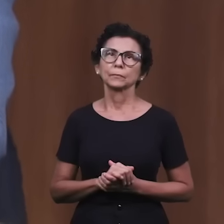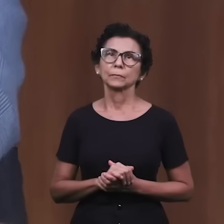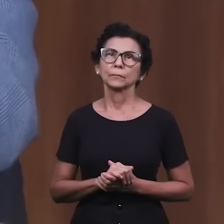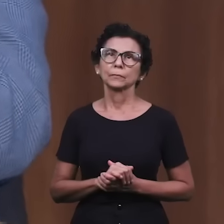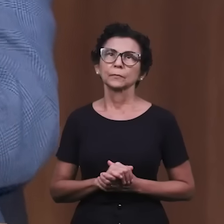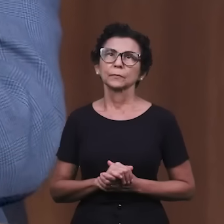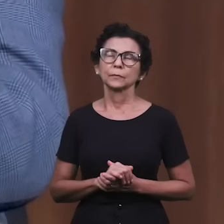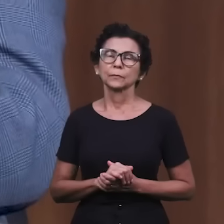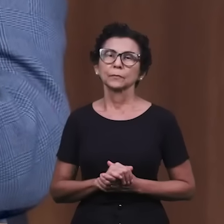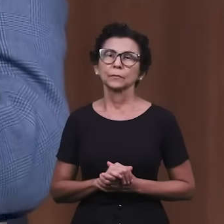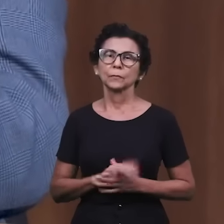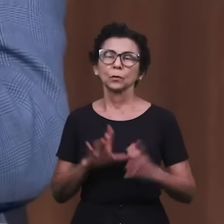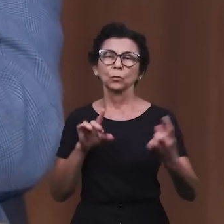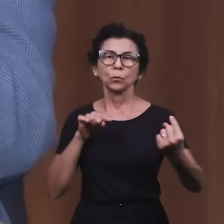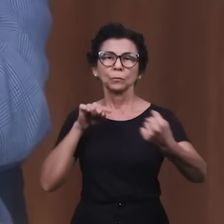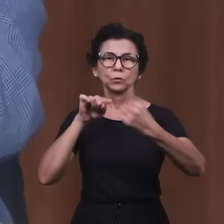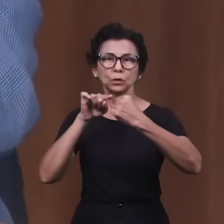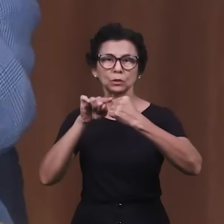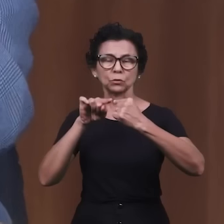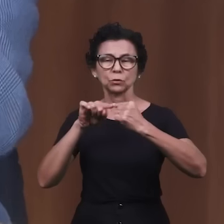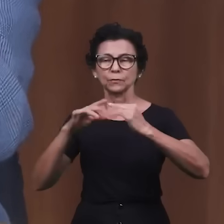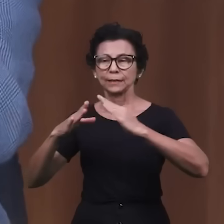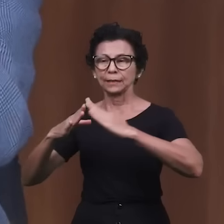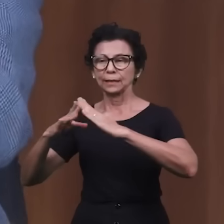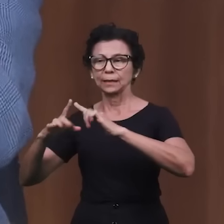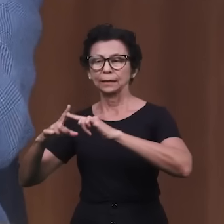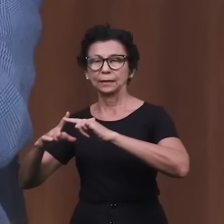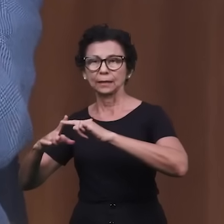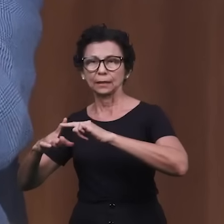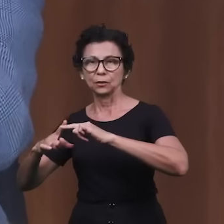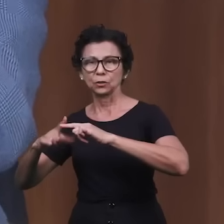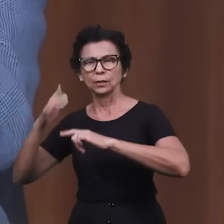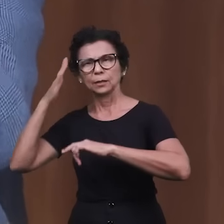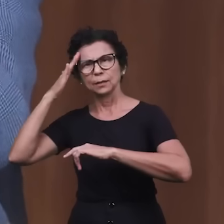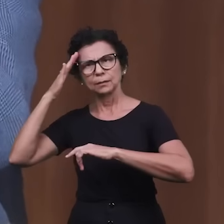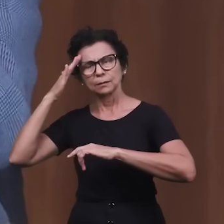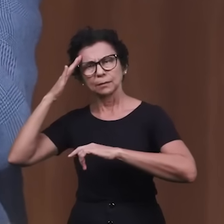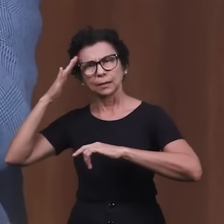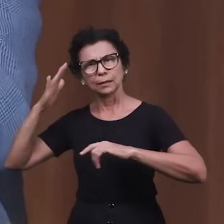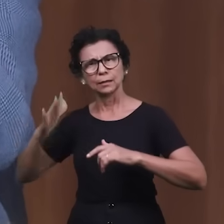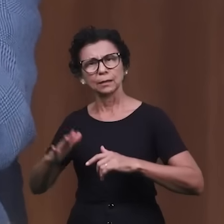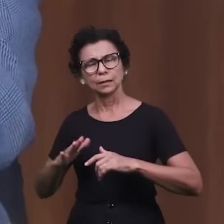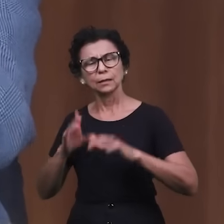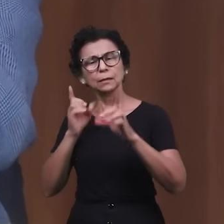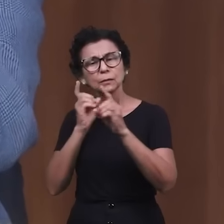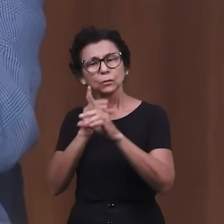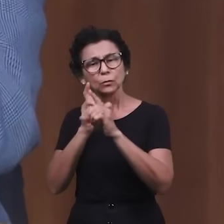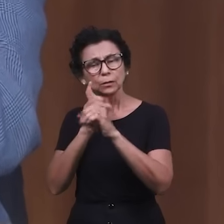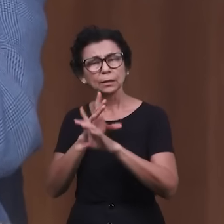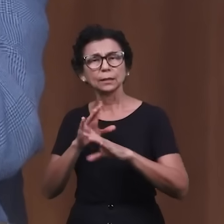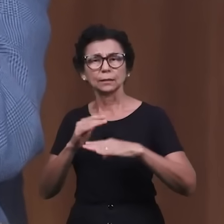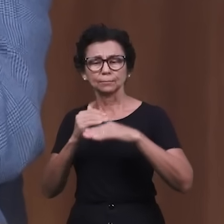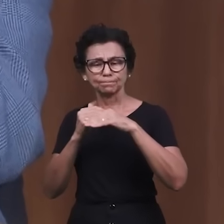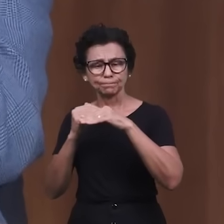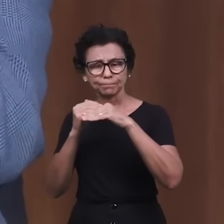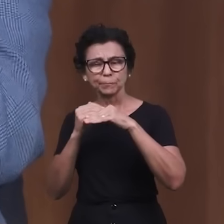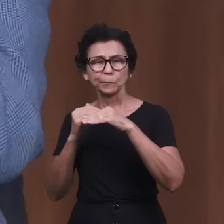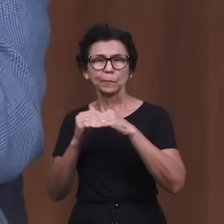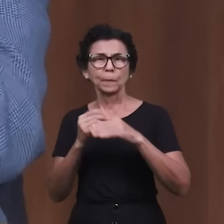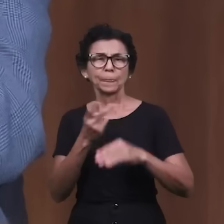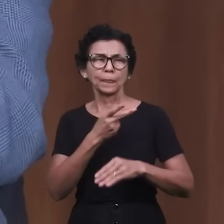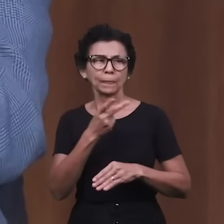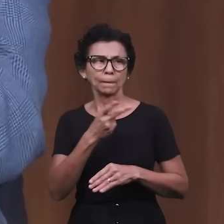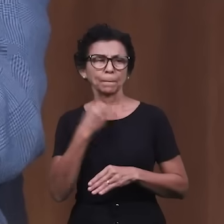para tentar a uniformidade daquilo que é a doutrina, para que os irmãos vejam como é que vocês são dois